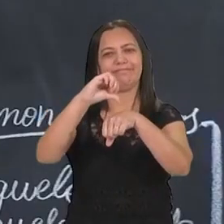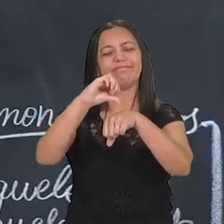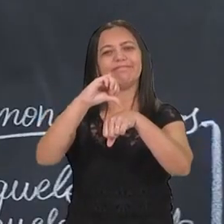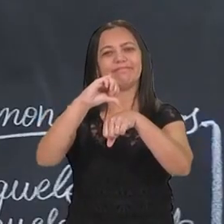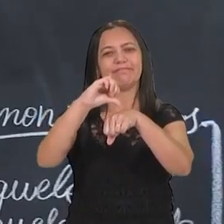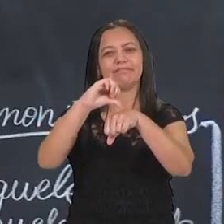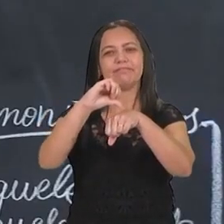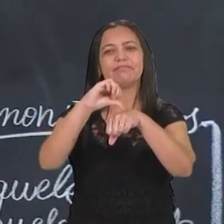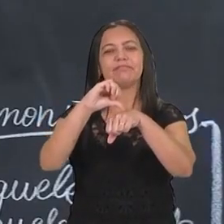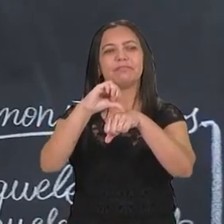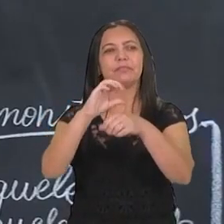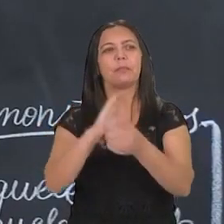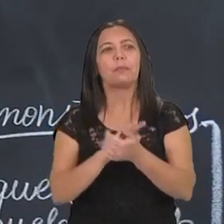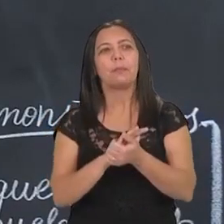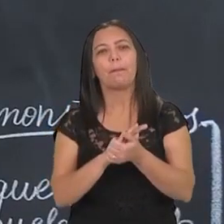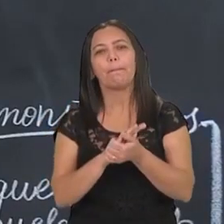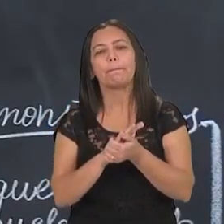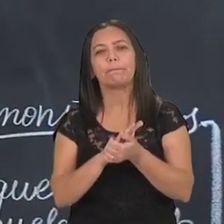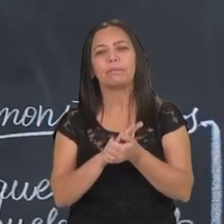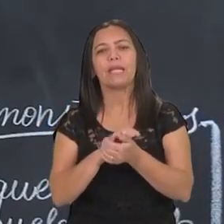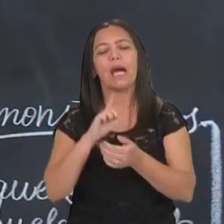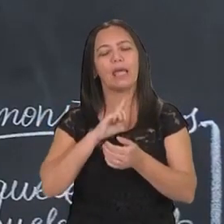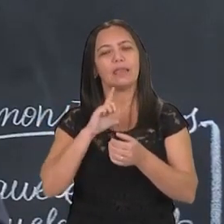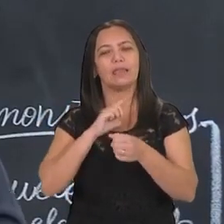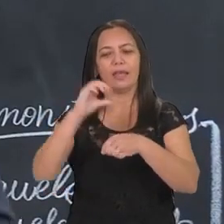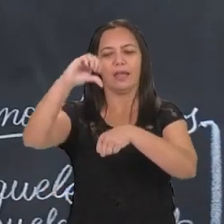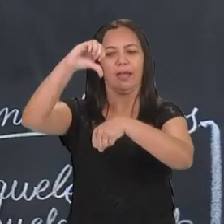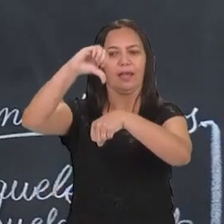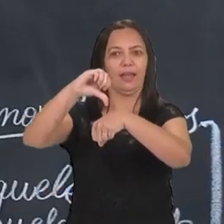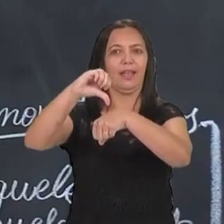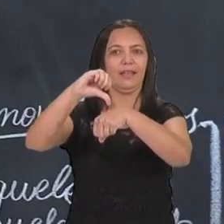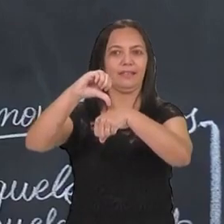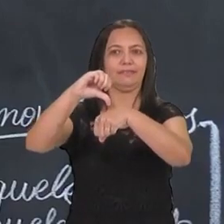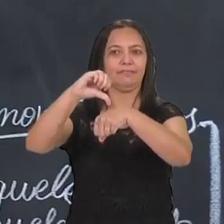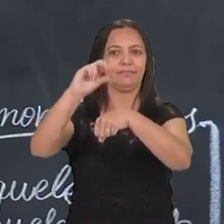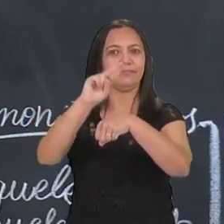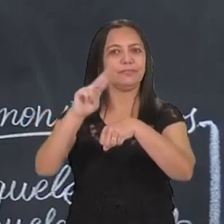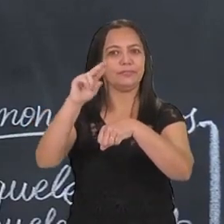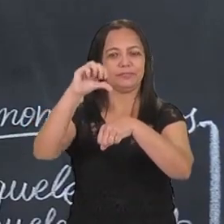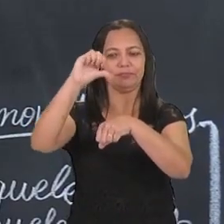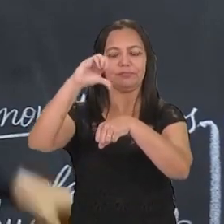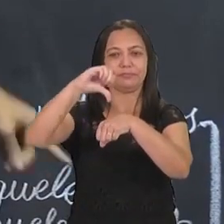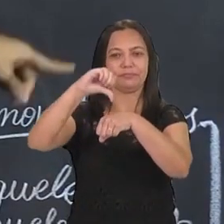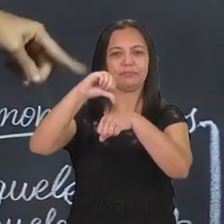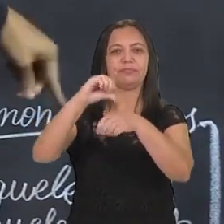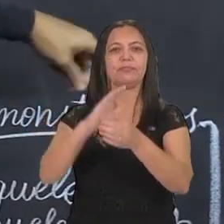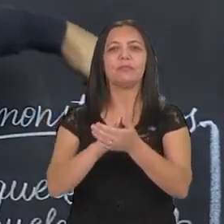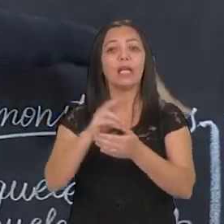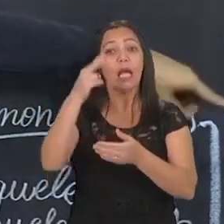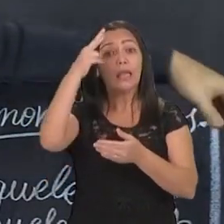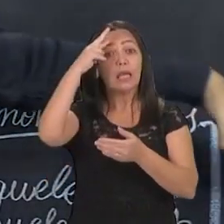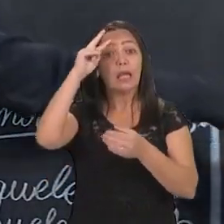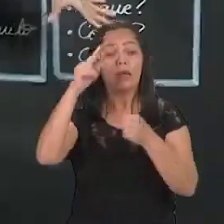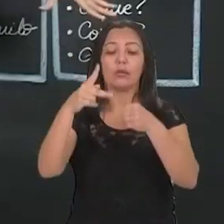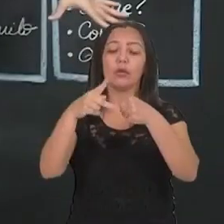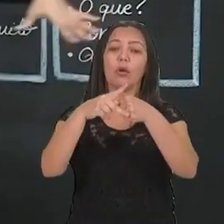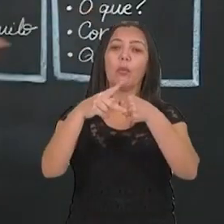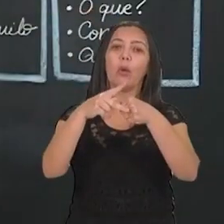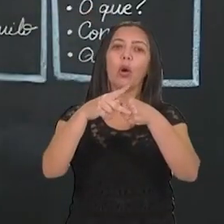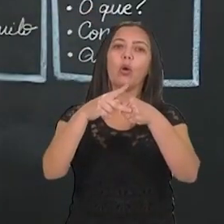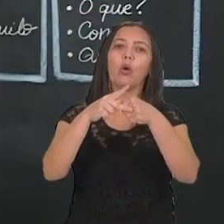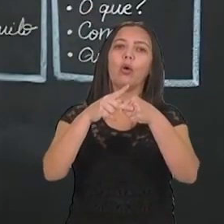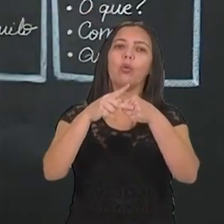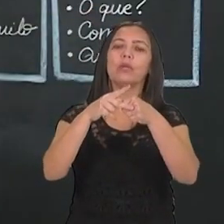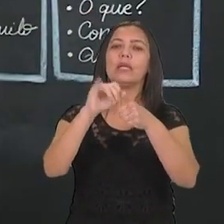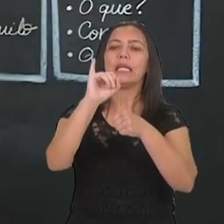são feitas de forma direta, contam com o sinal de interrogação no final dessas frases. Então lembra que os pronomes interrogativos, bem fáceis, são